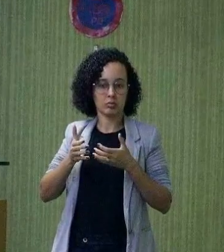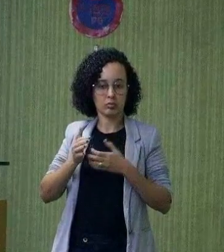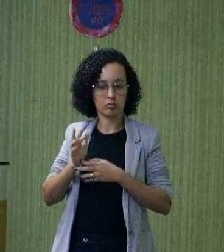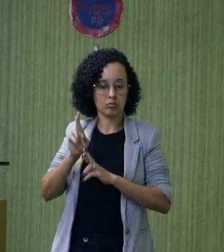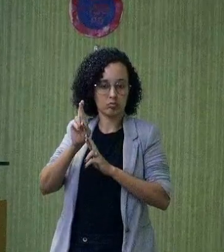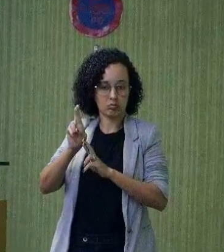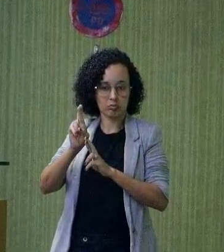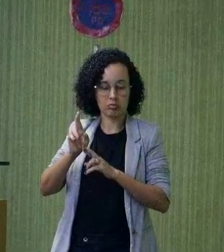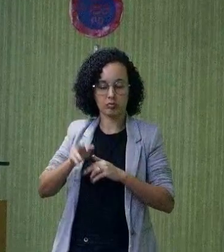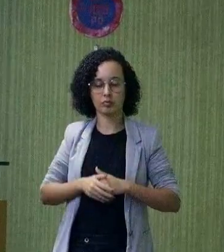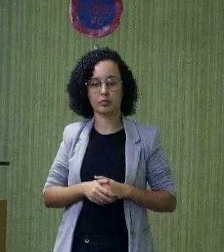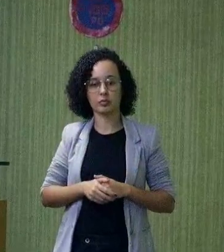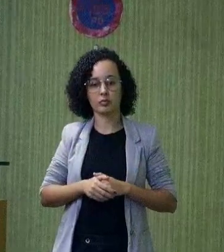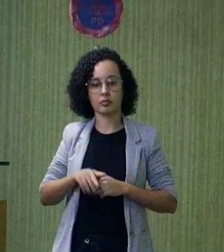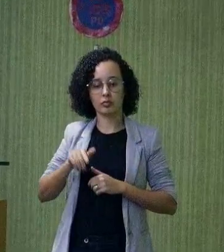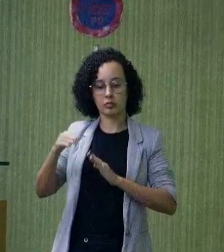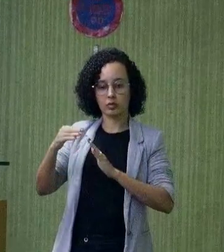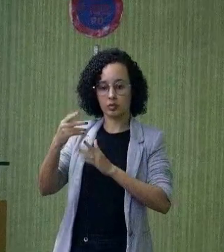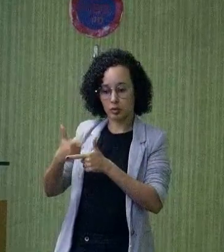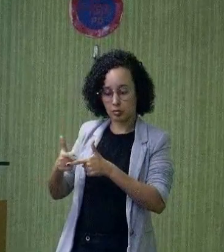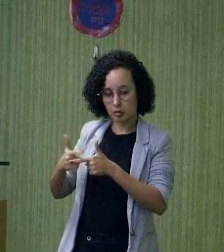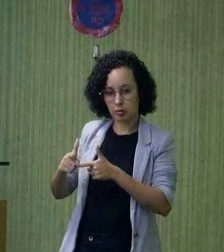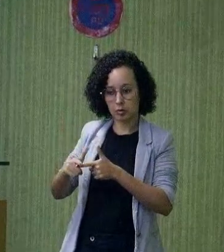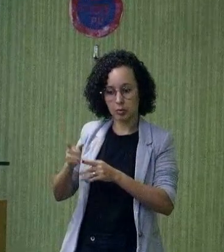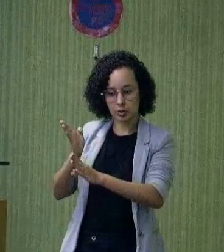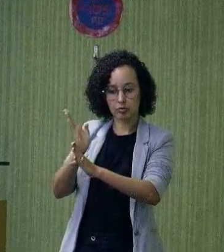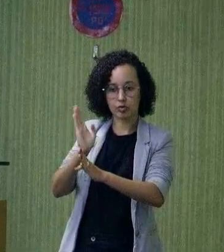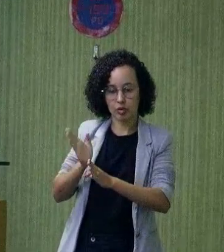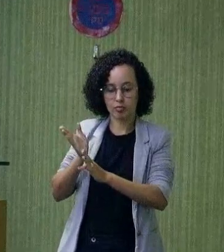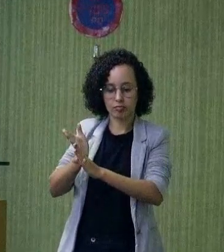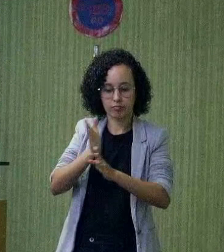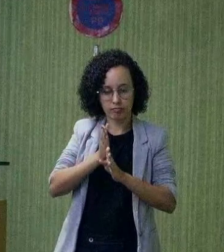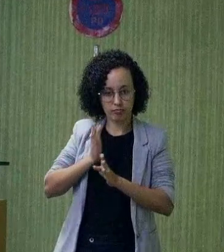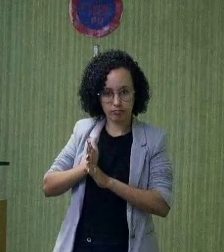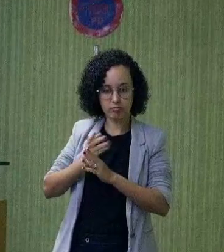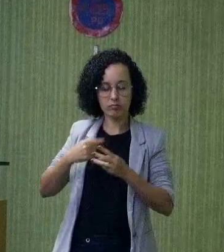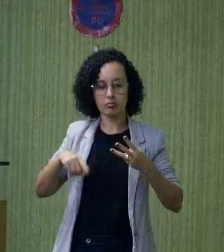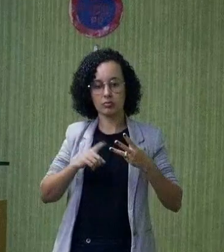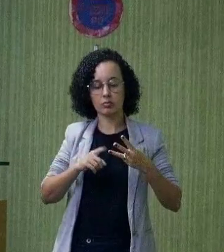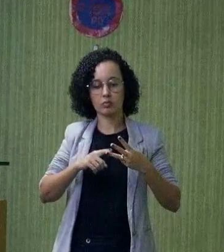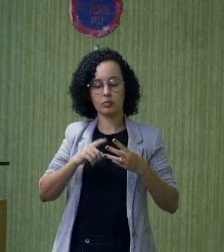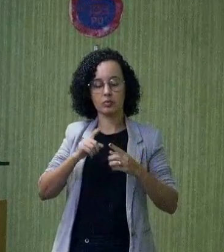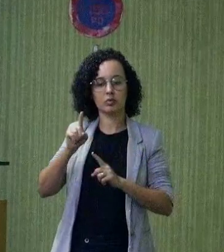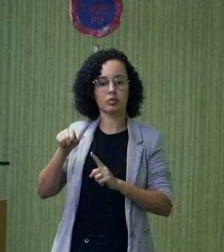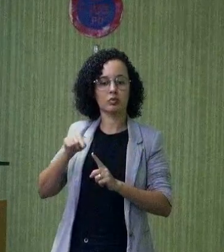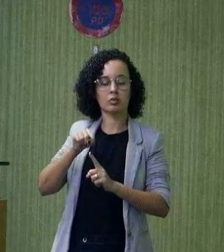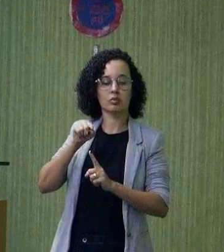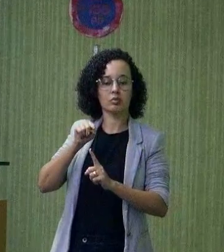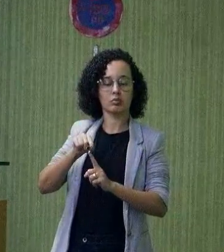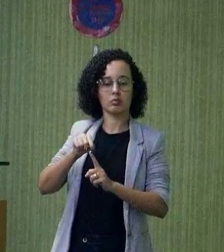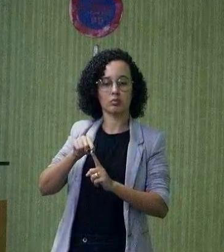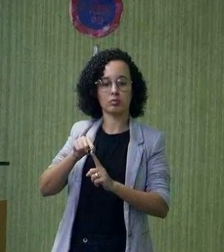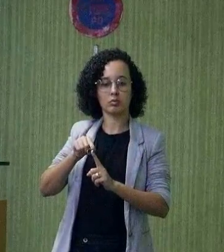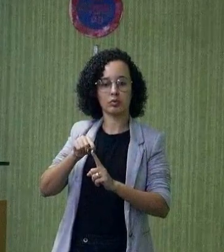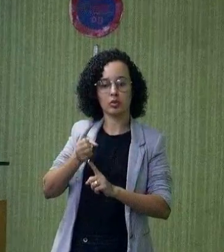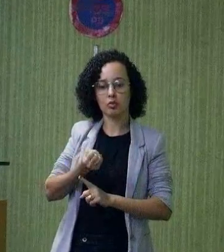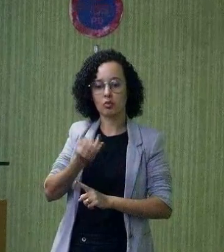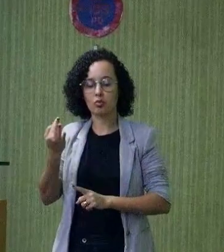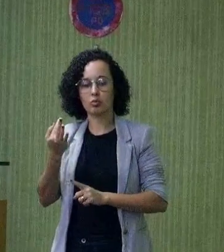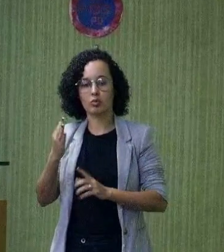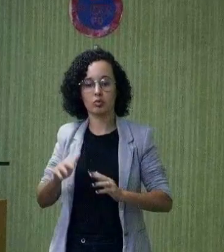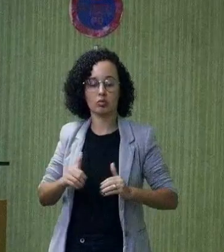esperadas em relação aos problemas que foram identific ficados as metas que seriam aí as referências qualitativas e